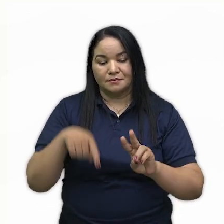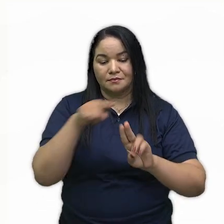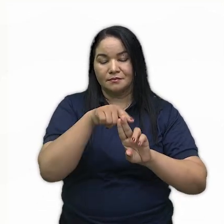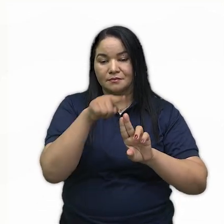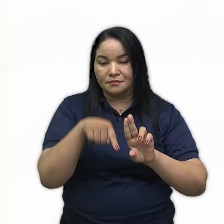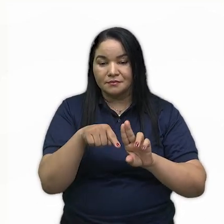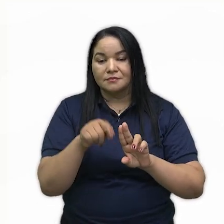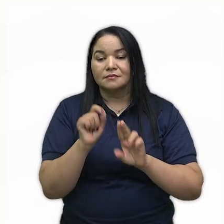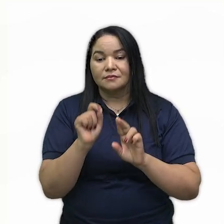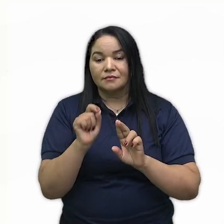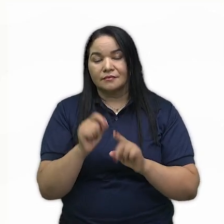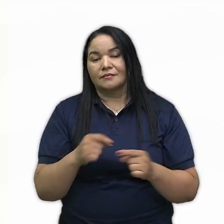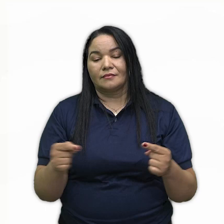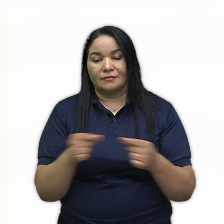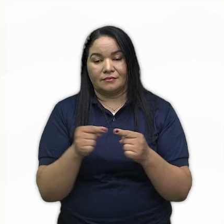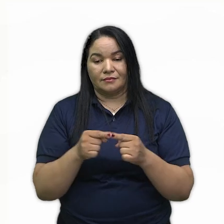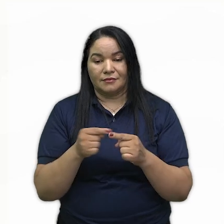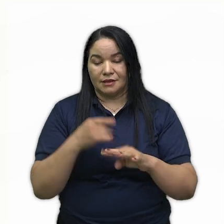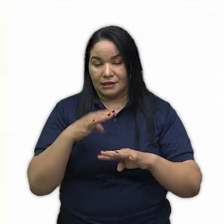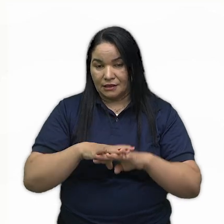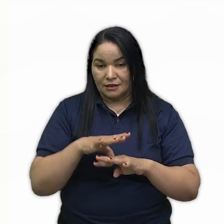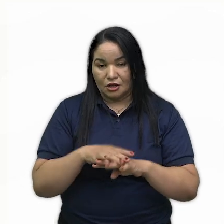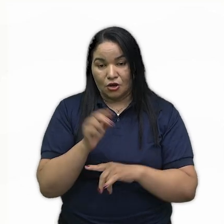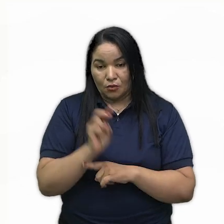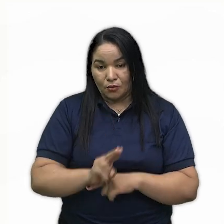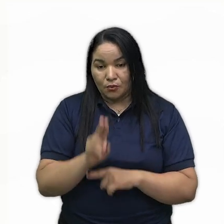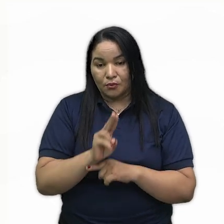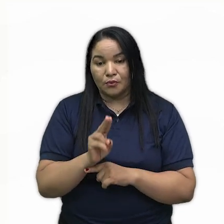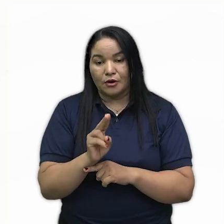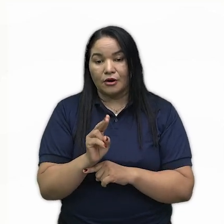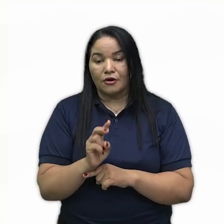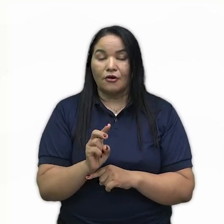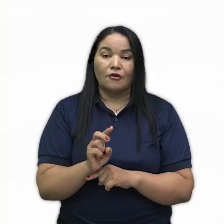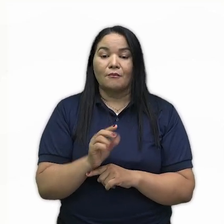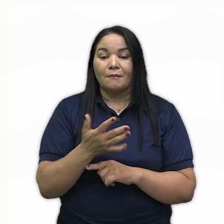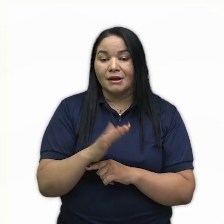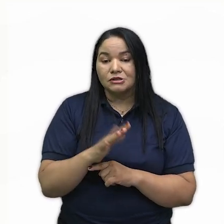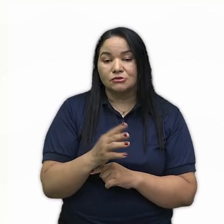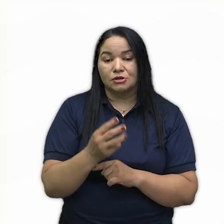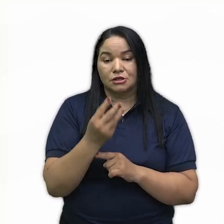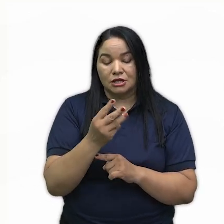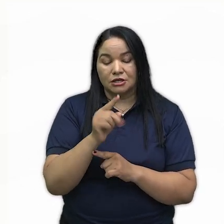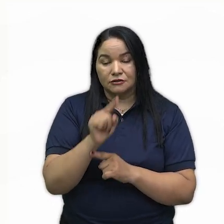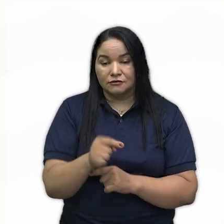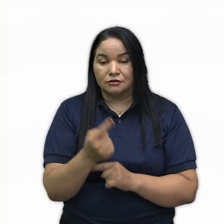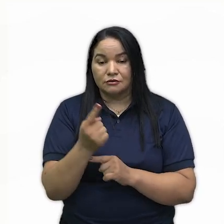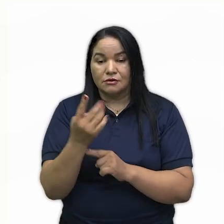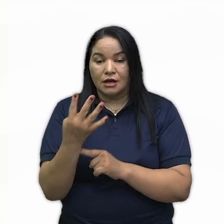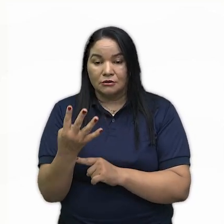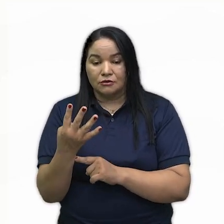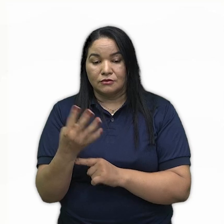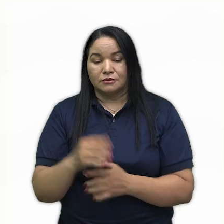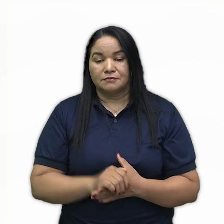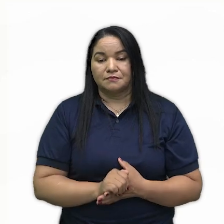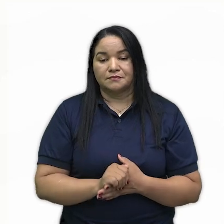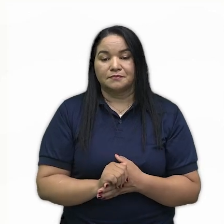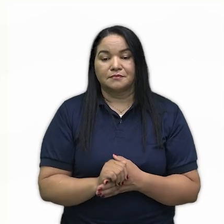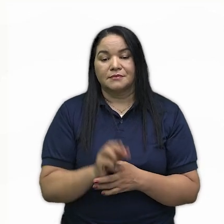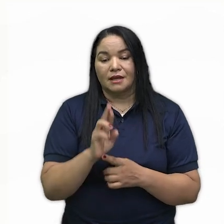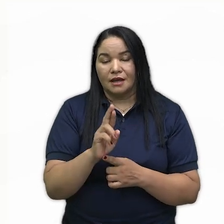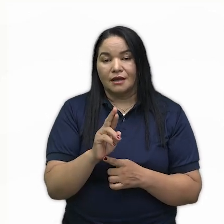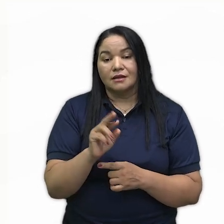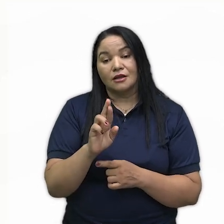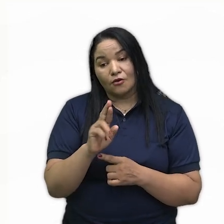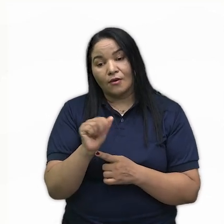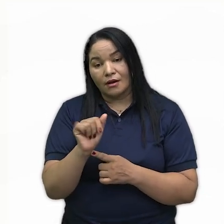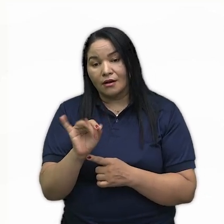é a nossa constante matemática, a gente utiliza normalmente o valor aproximado de 3,14, R é o